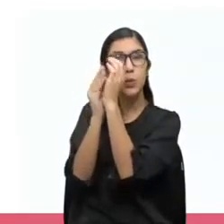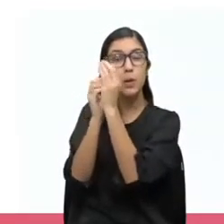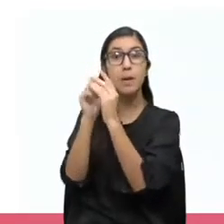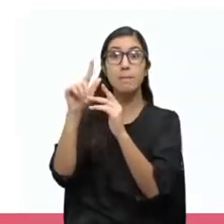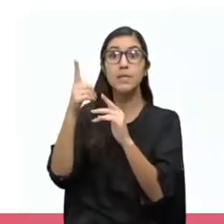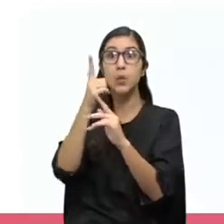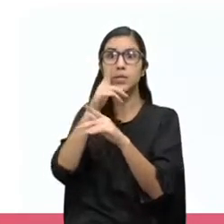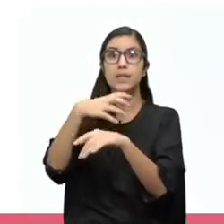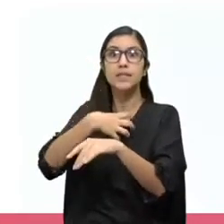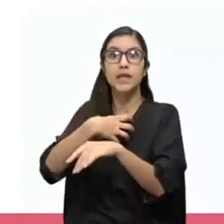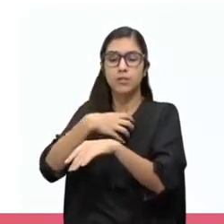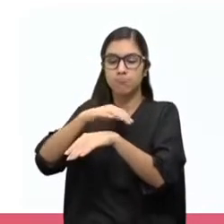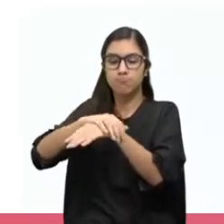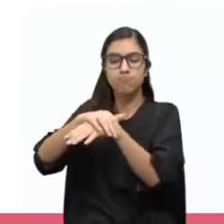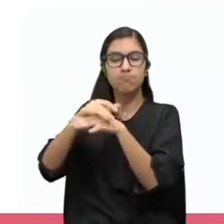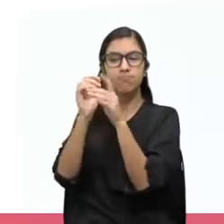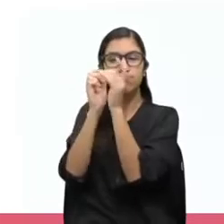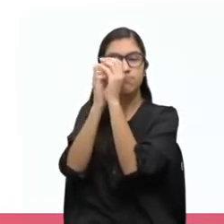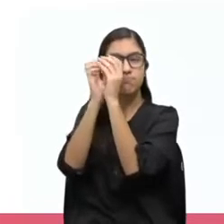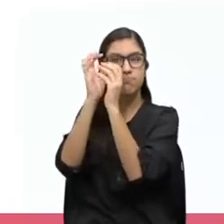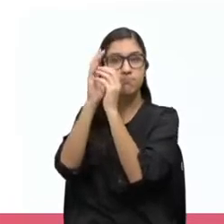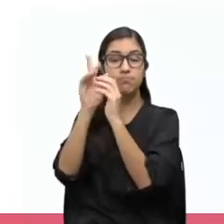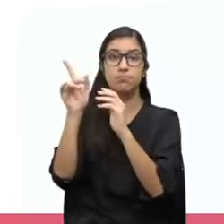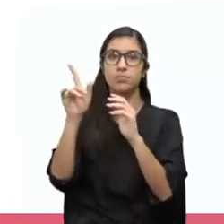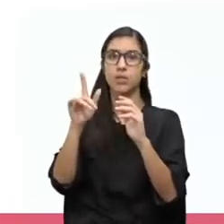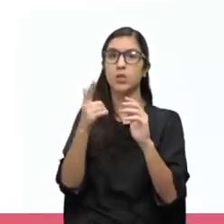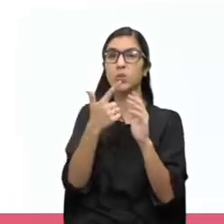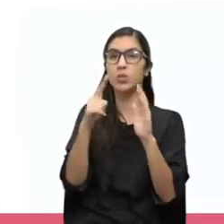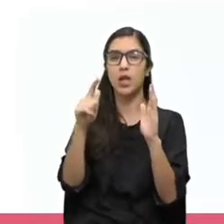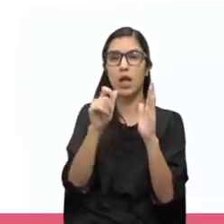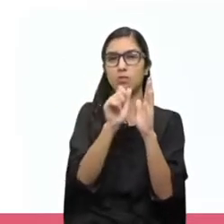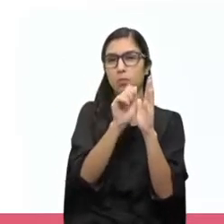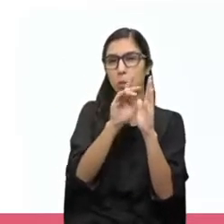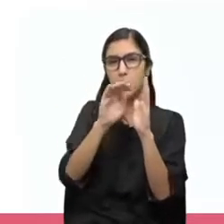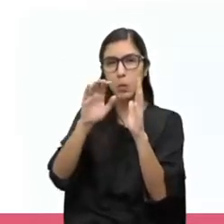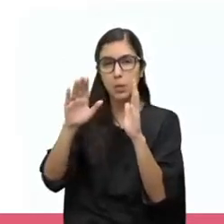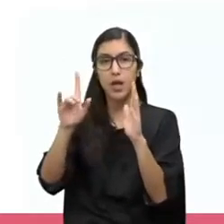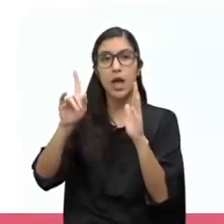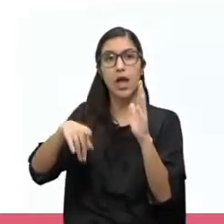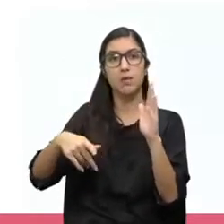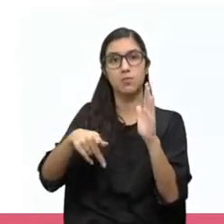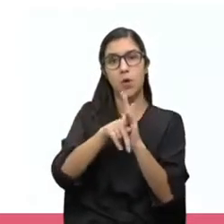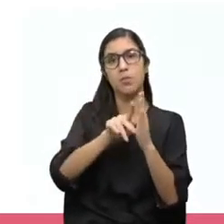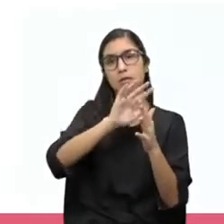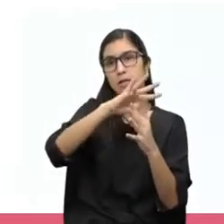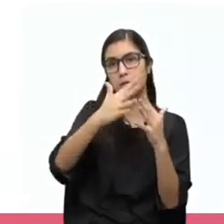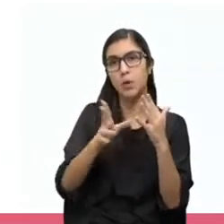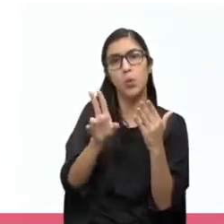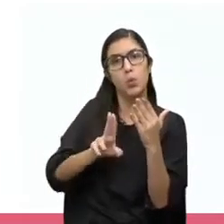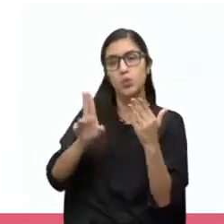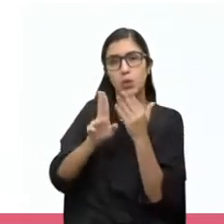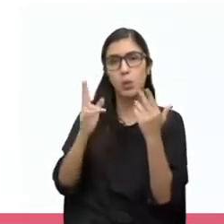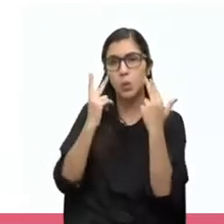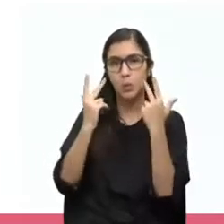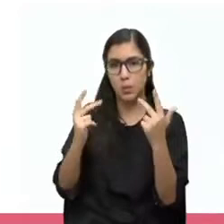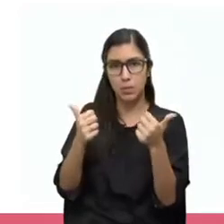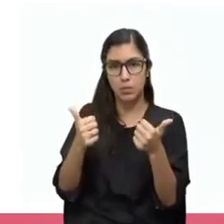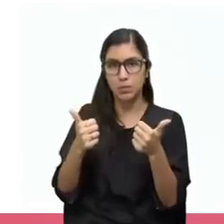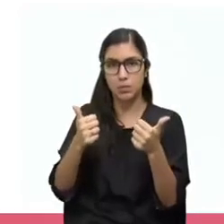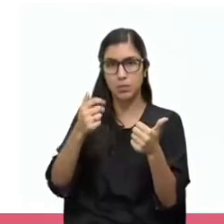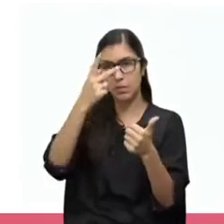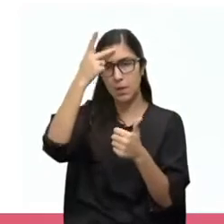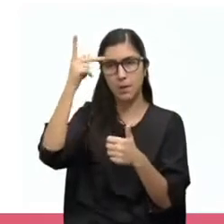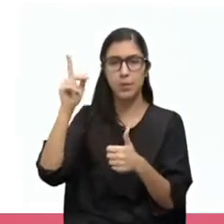visão. É um sistema não alfabético que corresponde à língua de sinais utilizadas tradicionalmente pelas